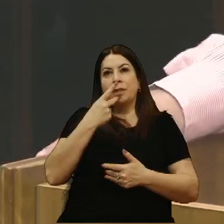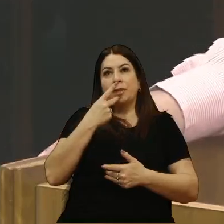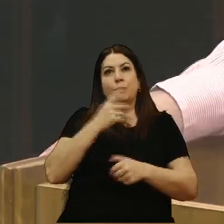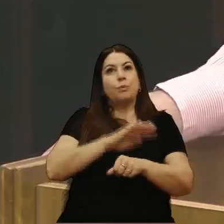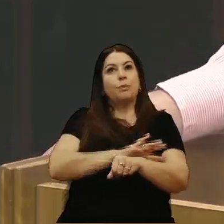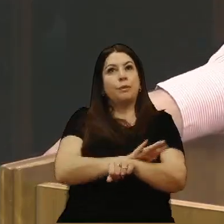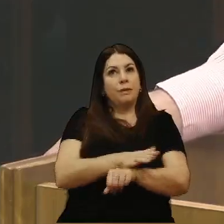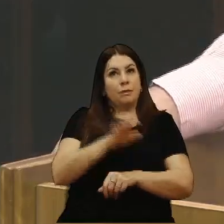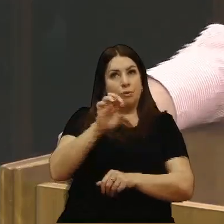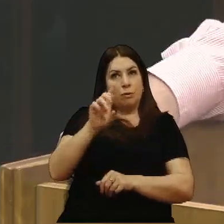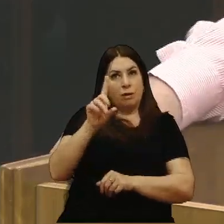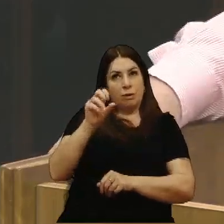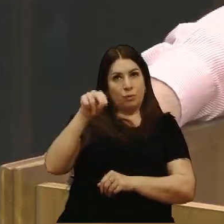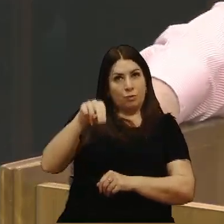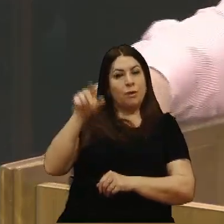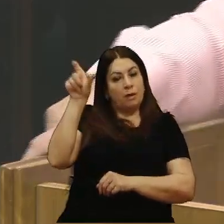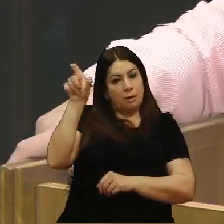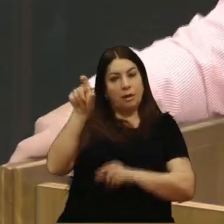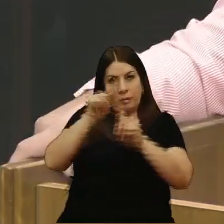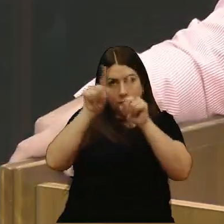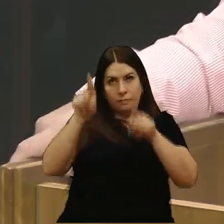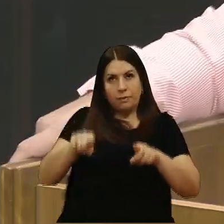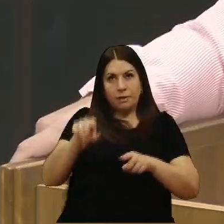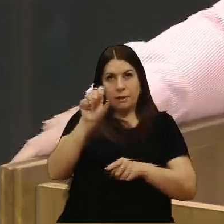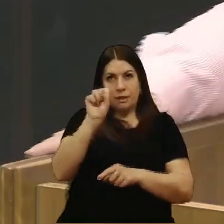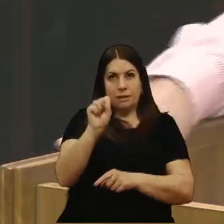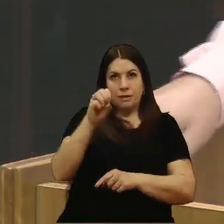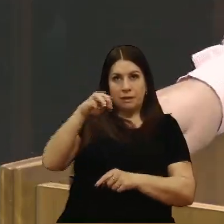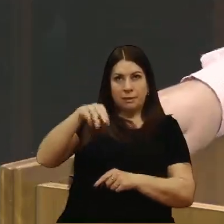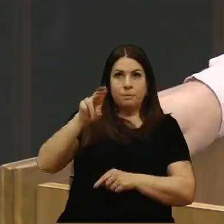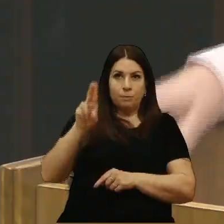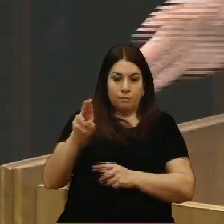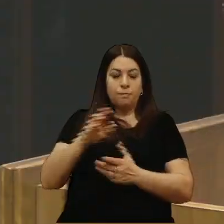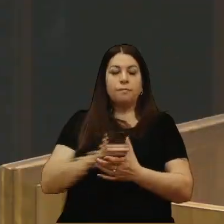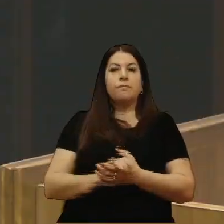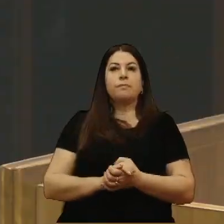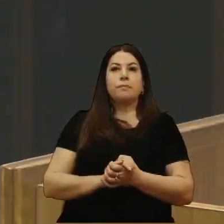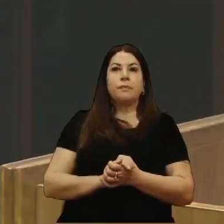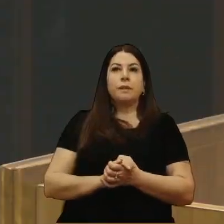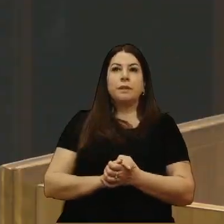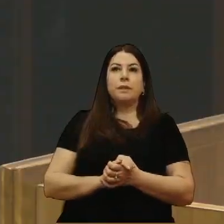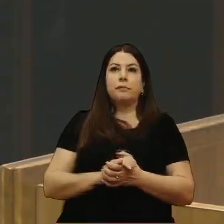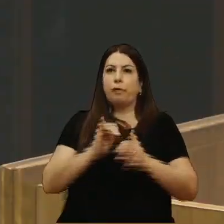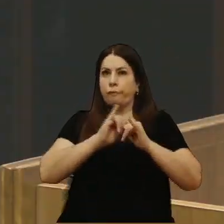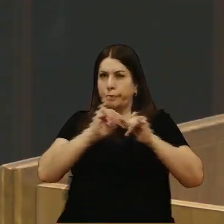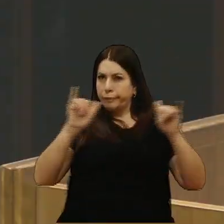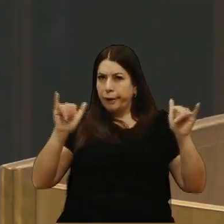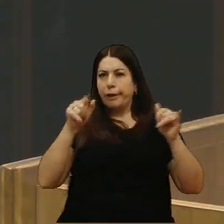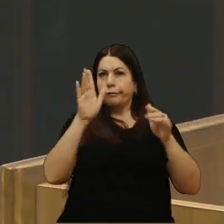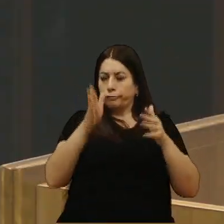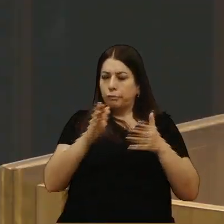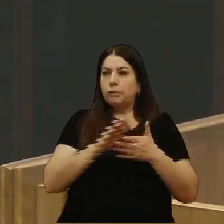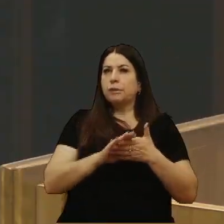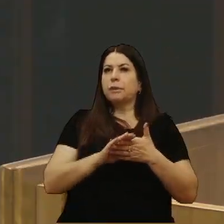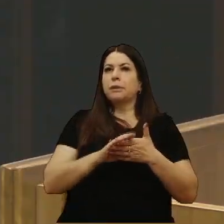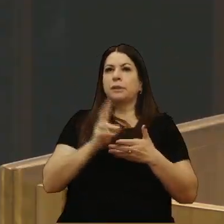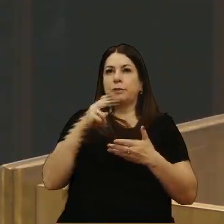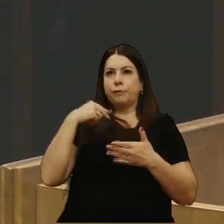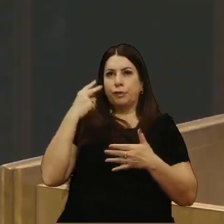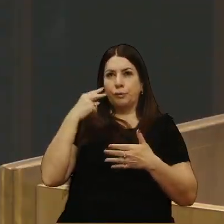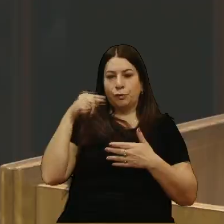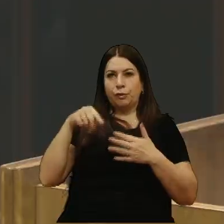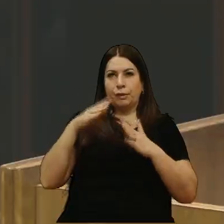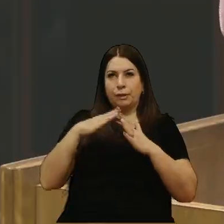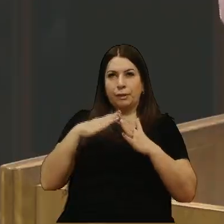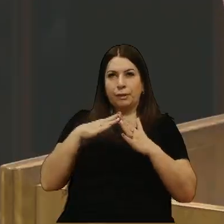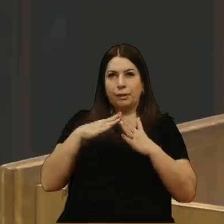racismo. O Edson é um servidor público da SMU. Foi noticiado, o vereador dessa